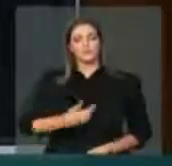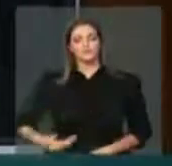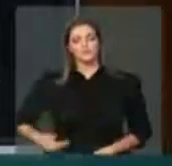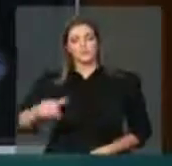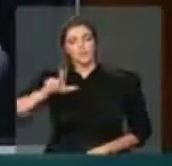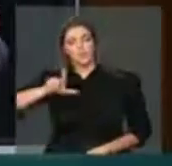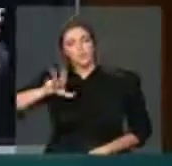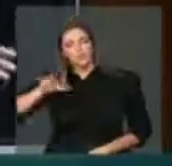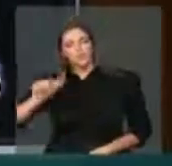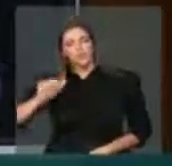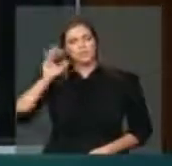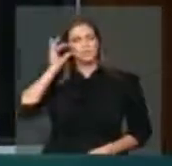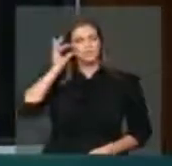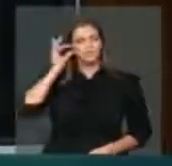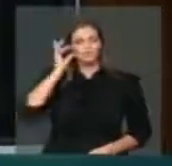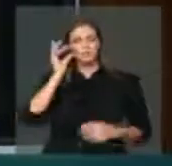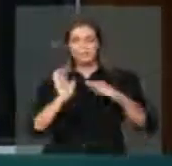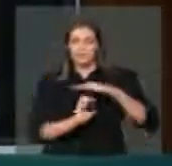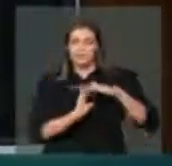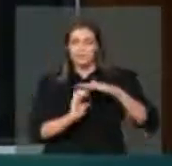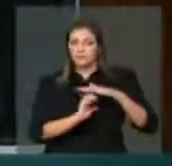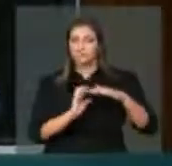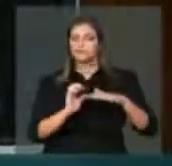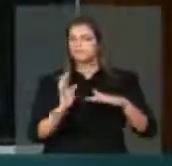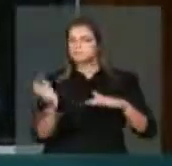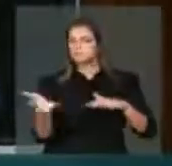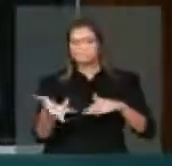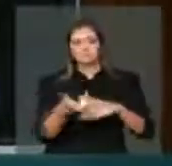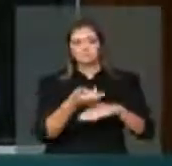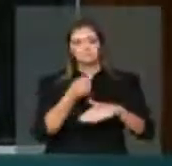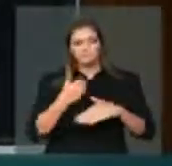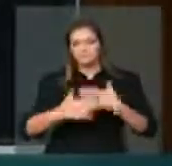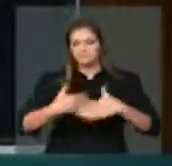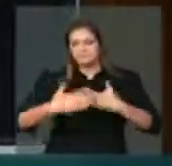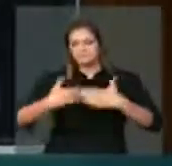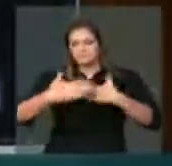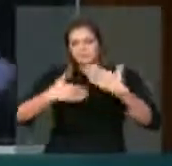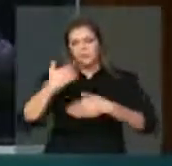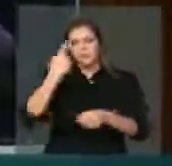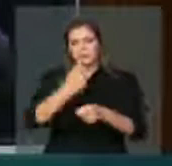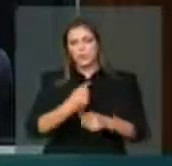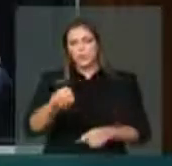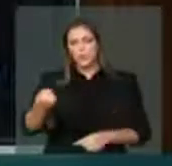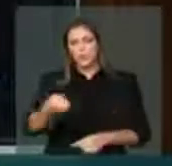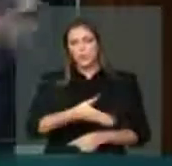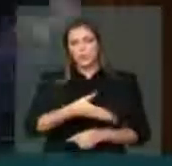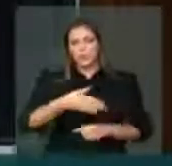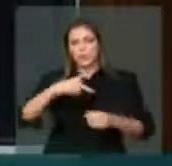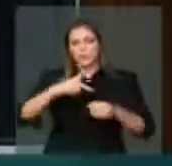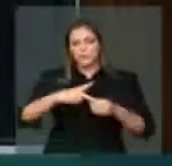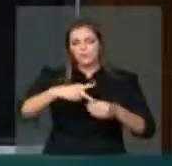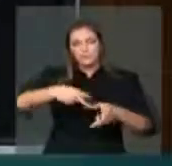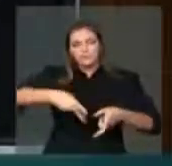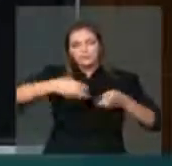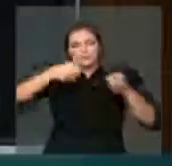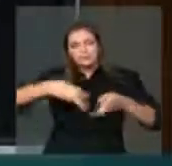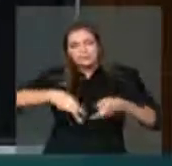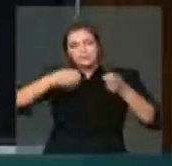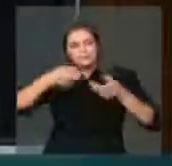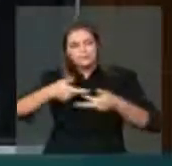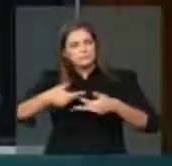e Dilma, aumentou o seu valor de mercado, descobriu novas jazidas, evoluiu